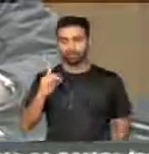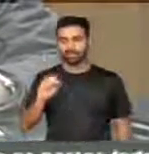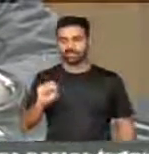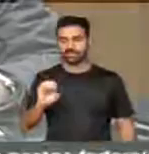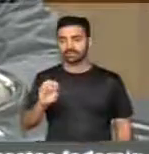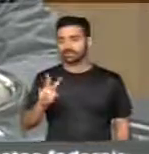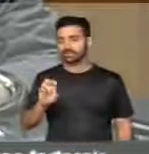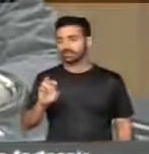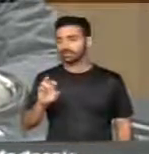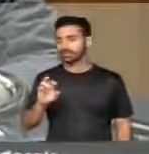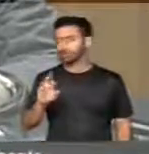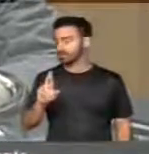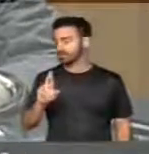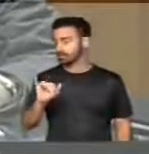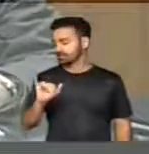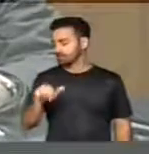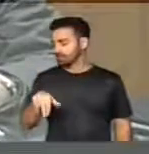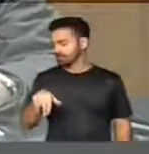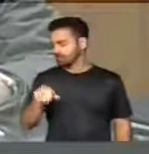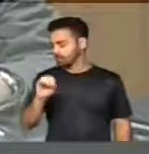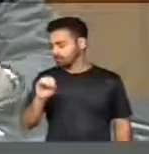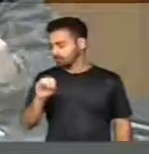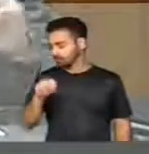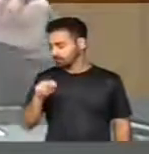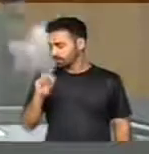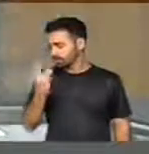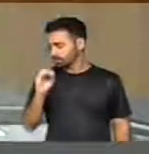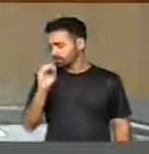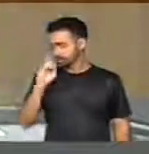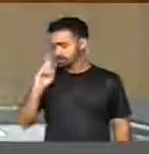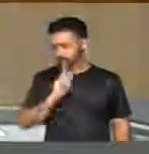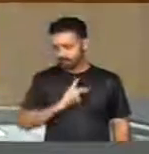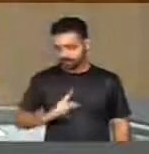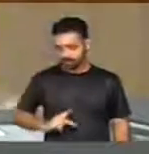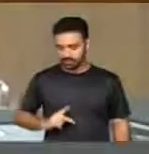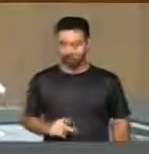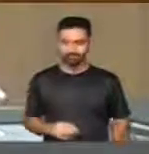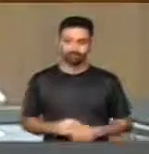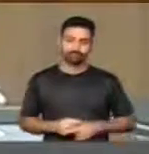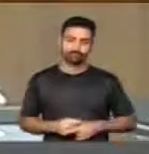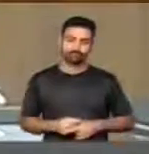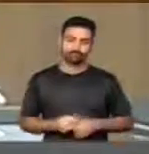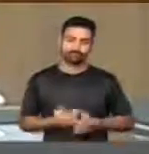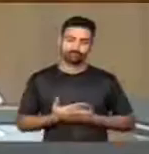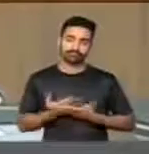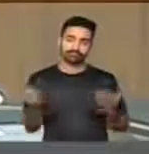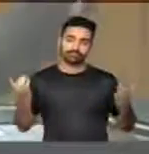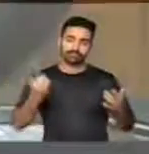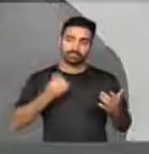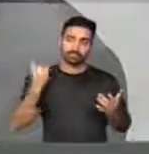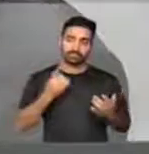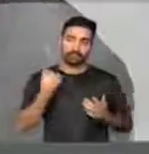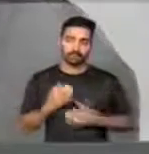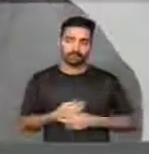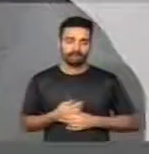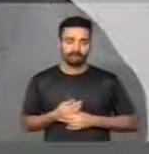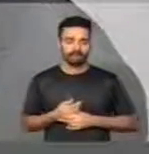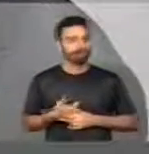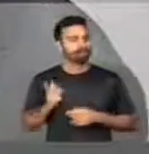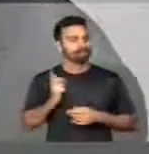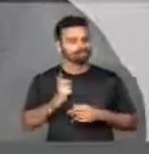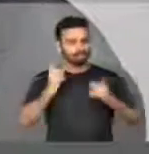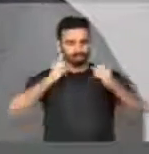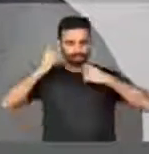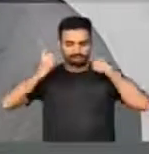Severino Ninho, do PSB de Pernambuco, um minuto. Senhor presidente, senhoras e senhores deputados, preocupado